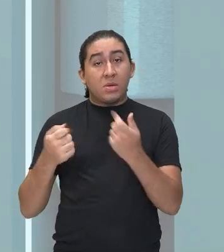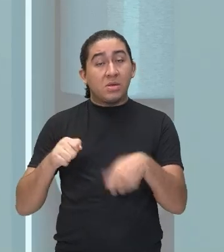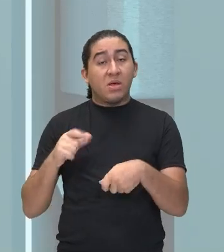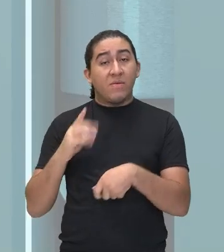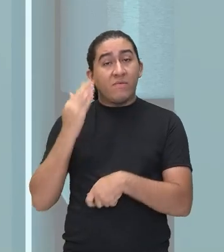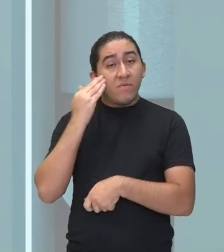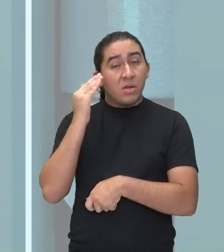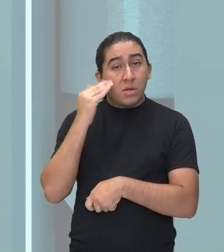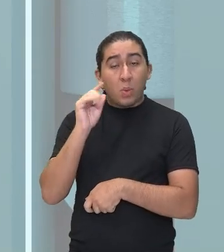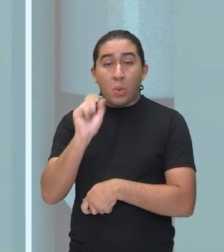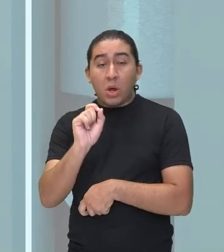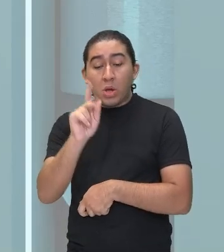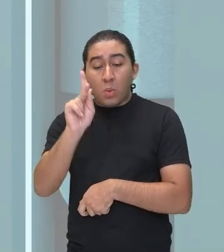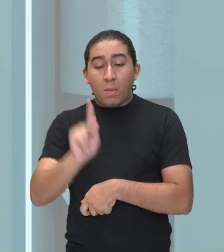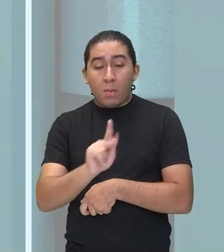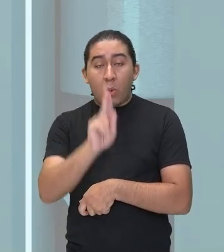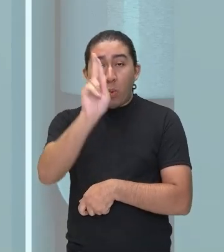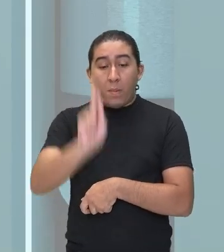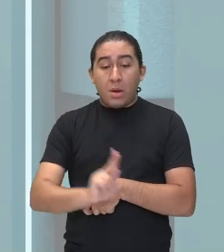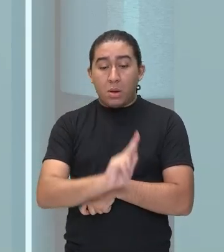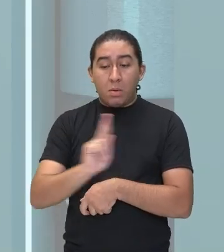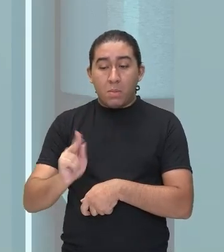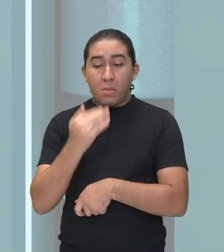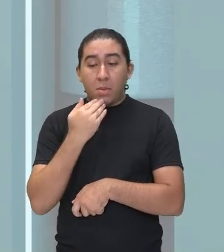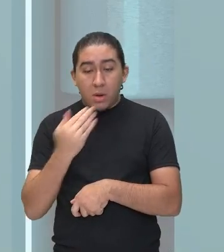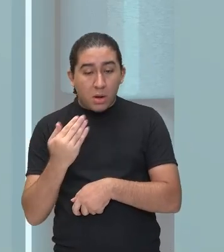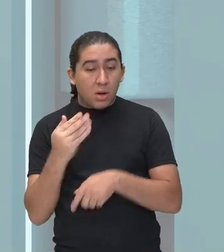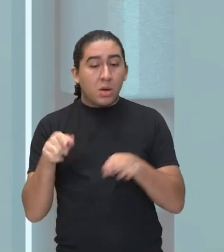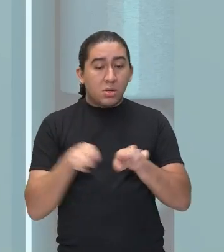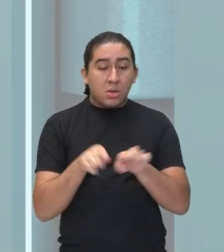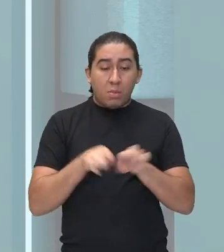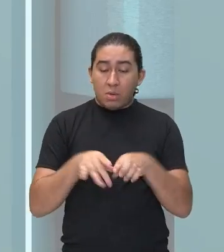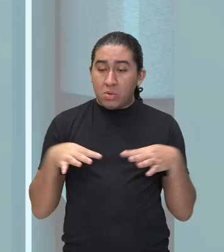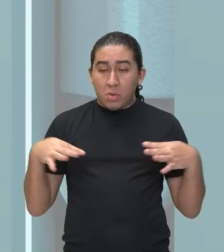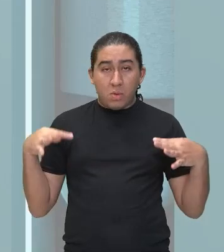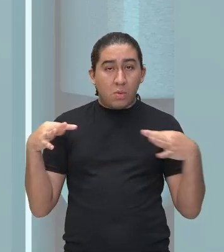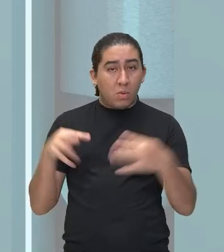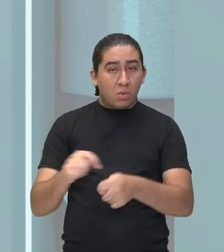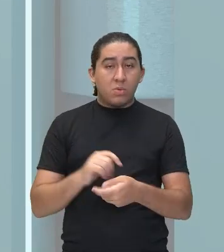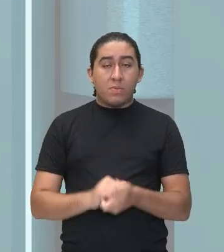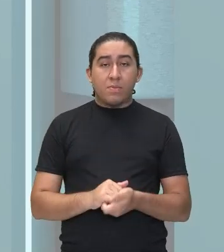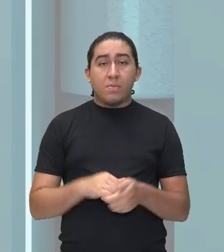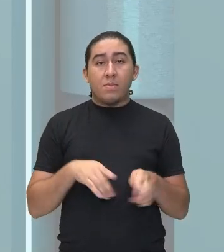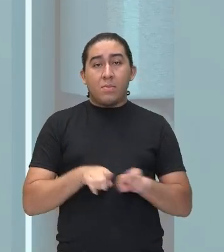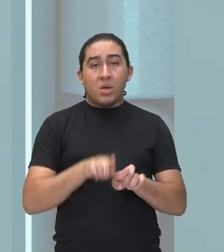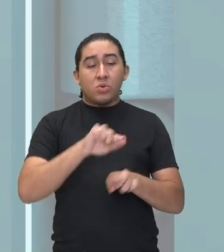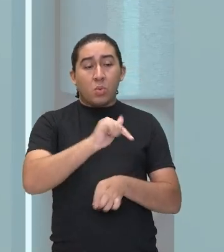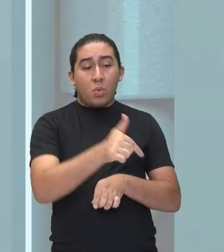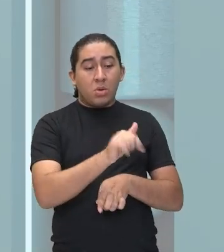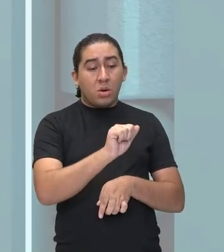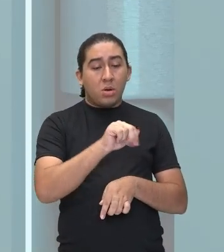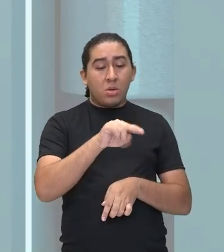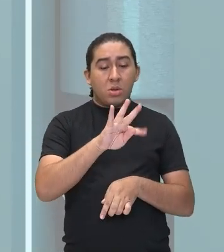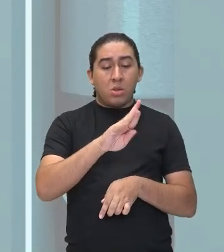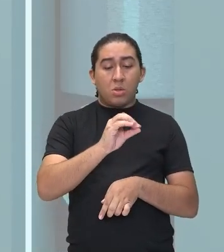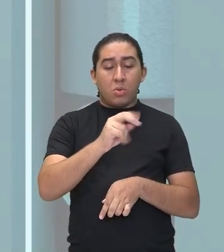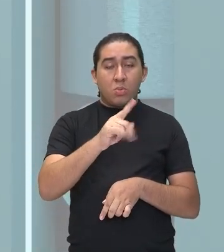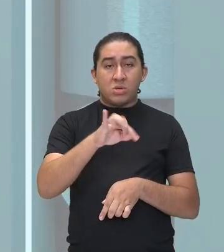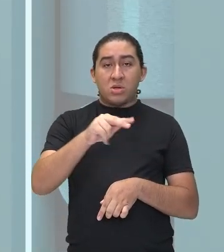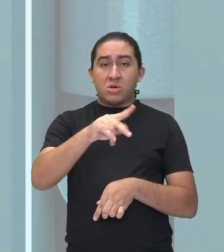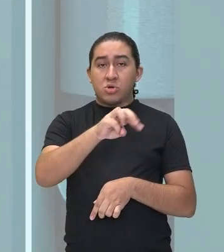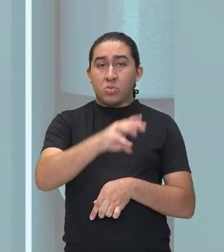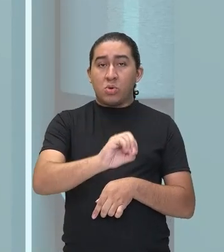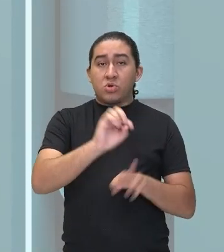Papa aceitava, naquilo que o Papa abençoava. Então, no antropocentrismo, isso tudo foi por terra.